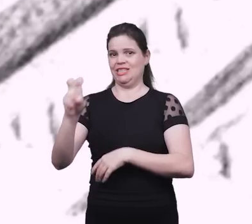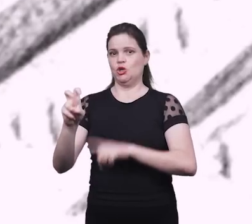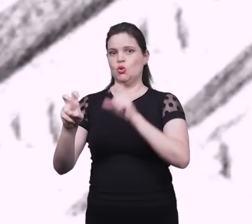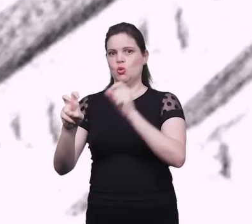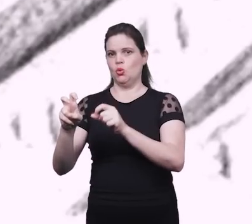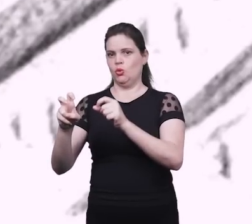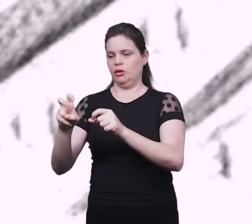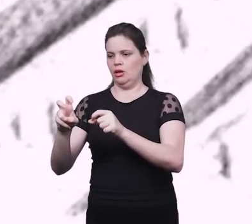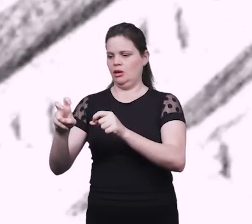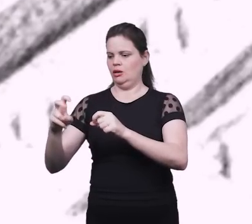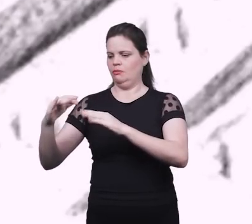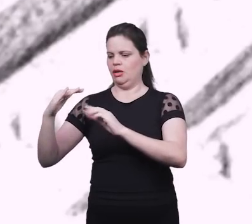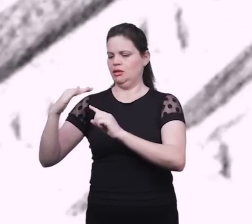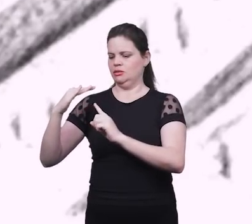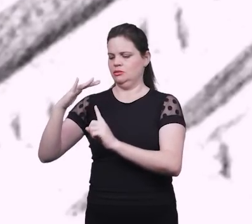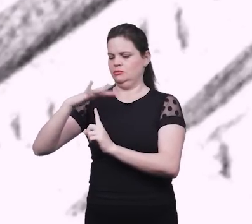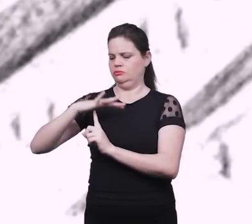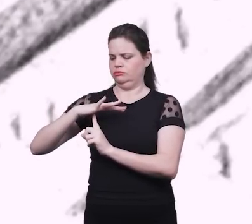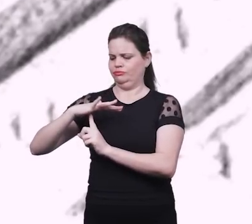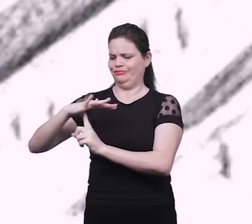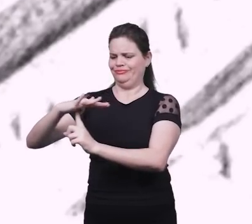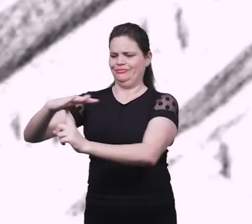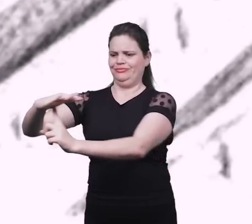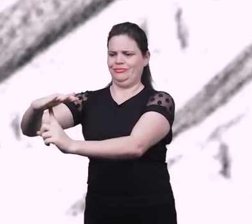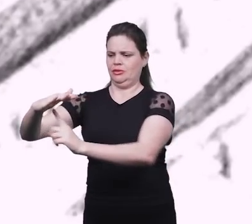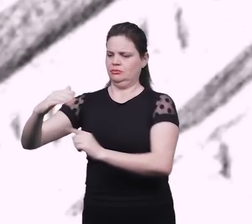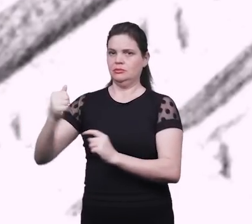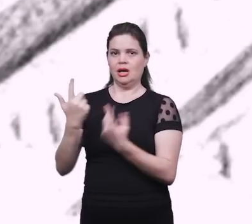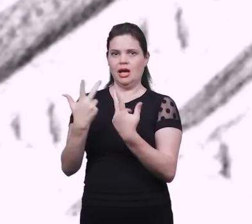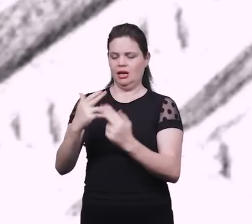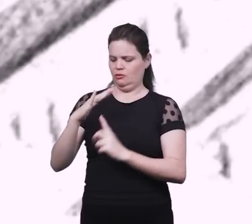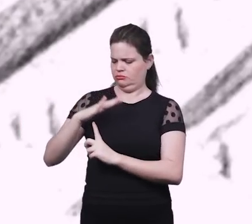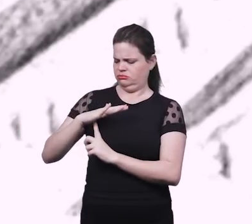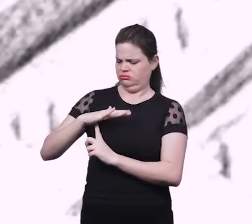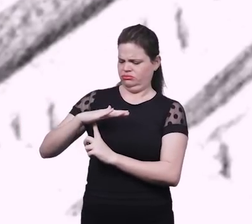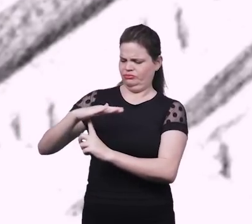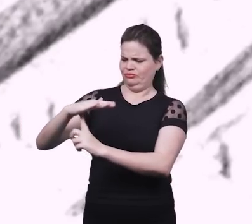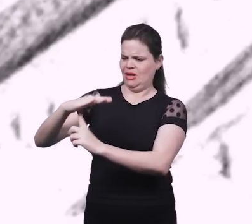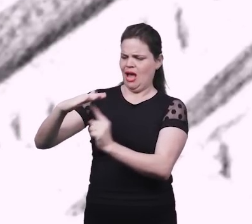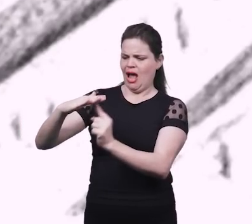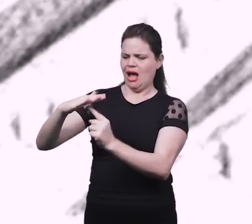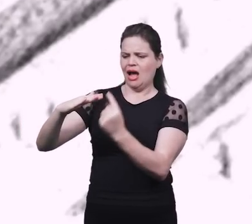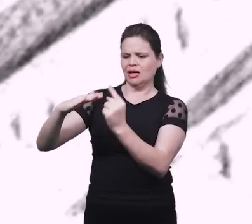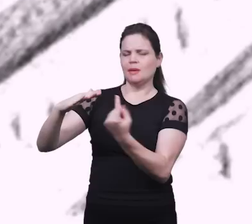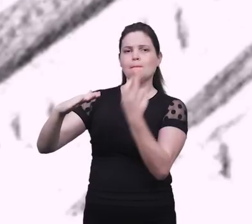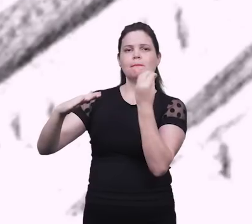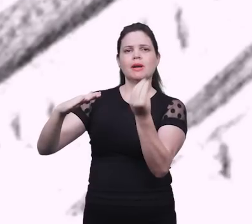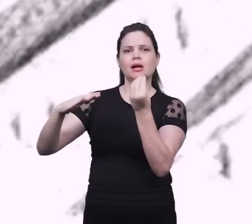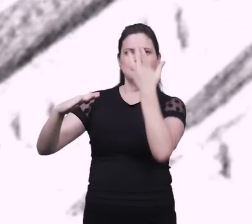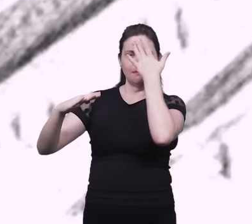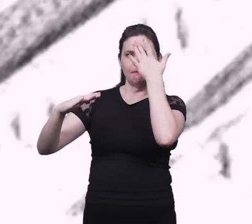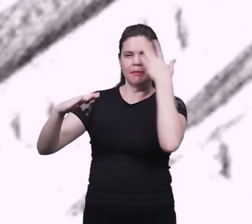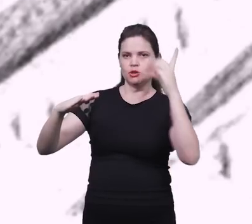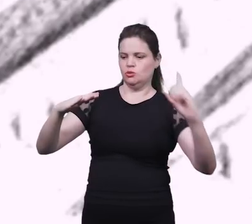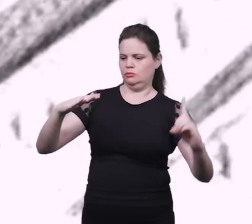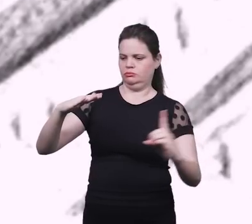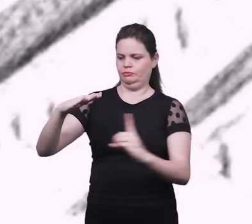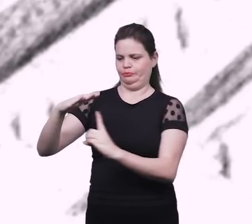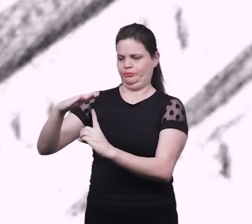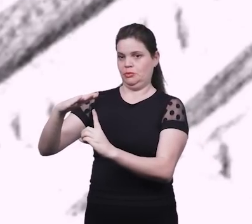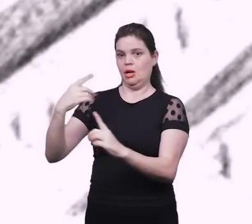alpendres, né? Eles tinham 5 alpendres. O que são os alpendres? Os alpendres são coberturas. Por isso que